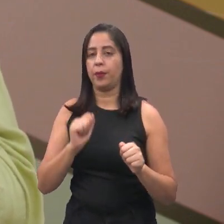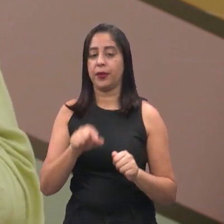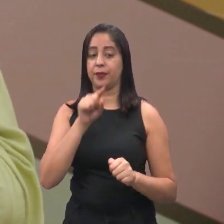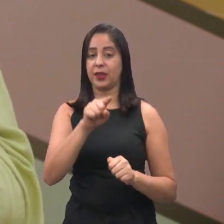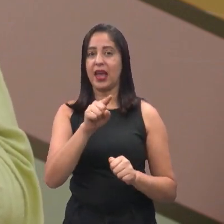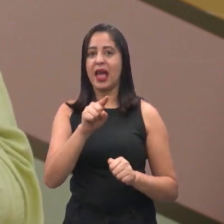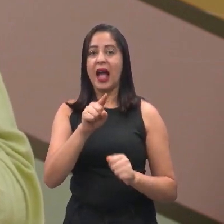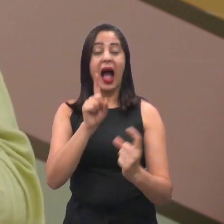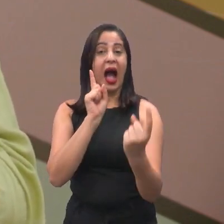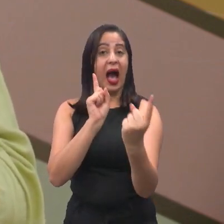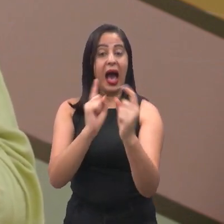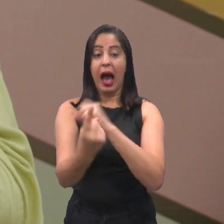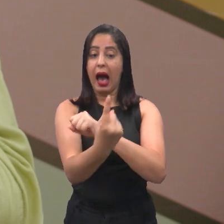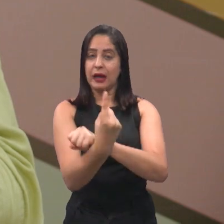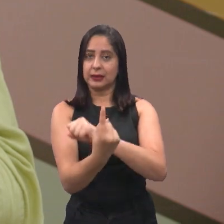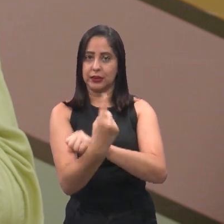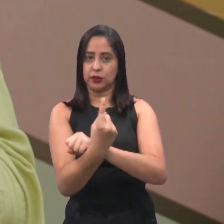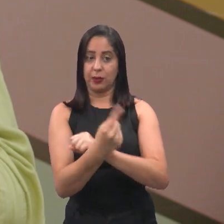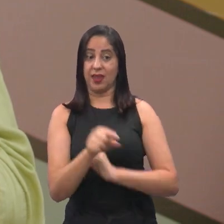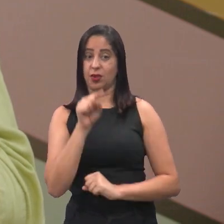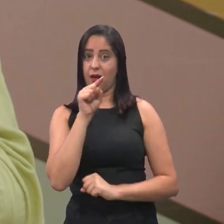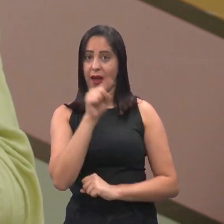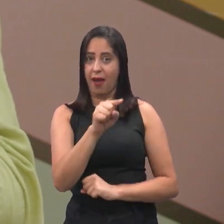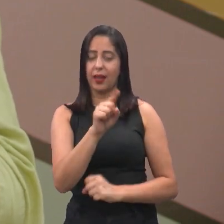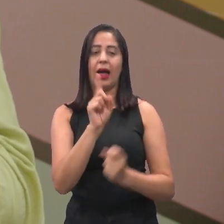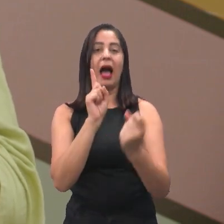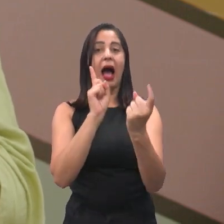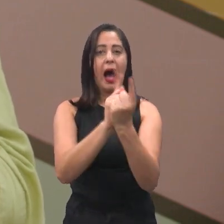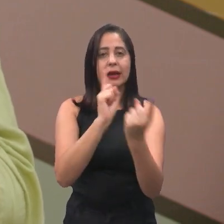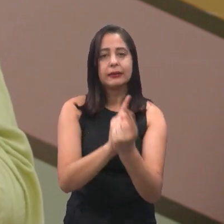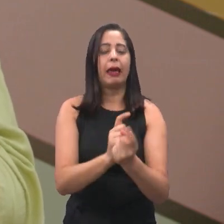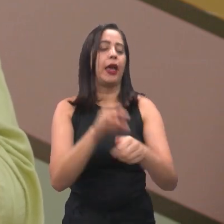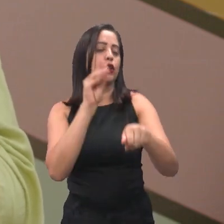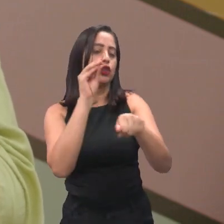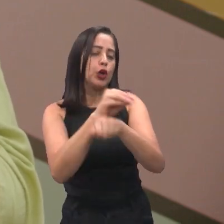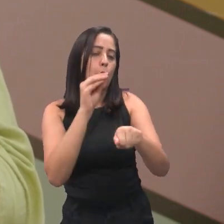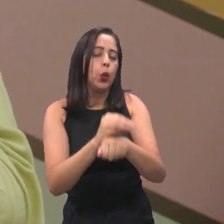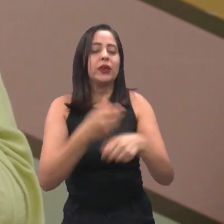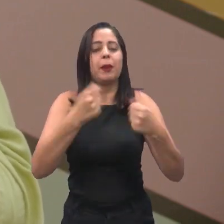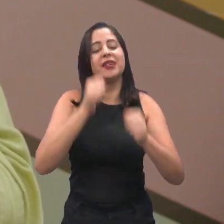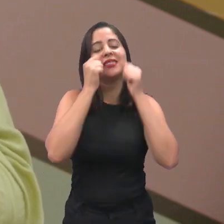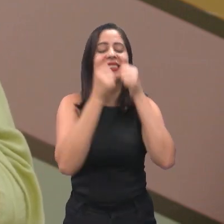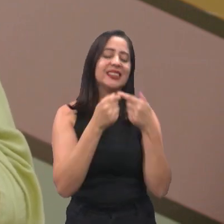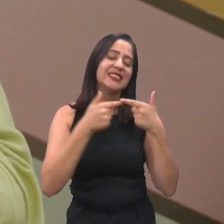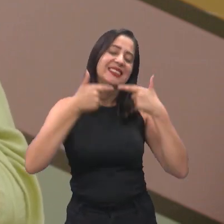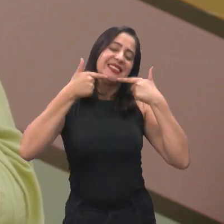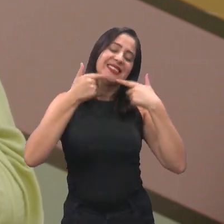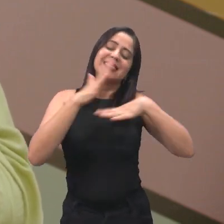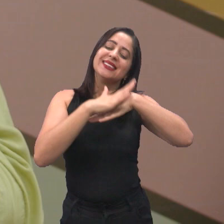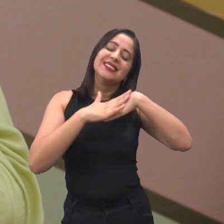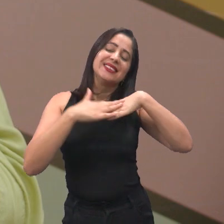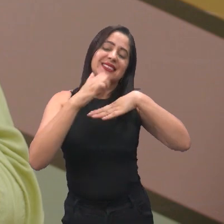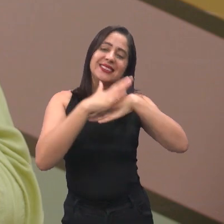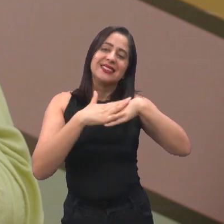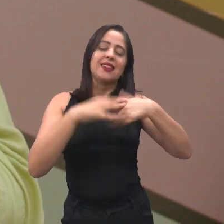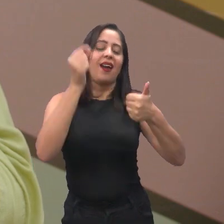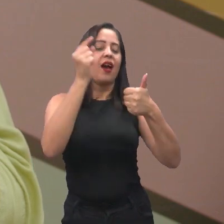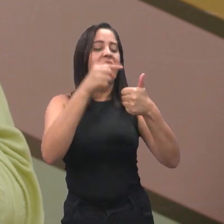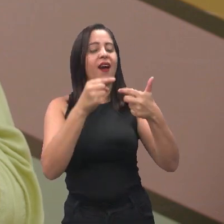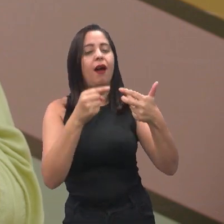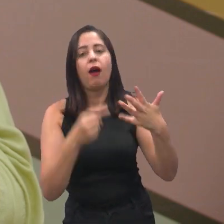gênero feminino, ela não só atenda, mas que ela cuide, que ela seja gentil, simpática, doce, amigável,